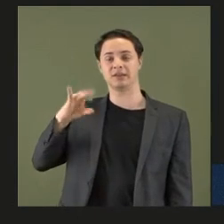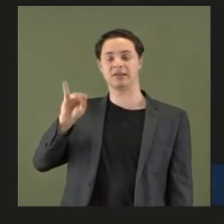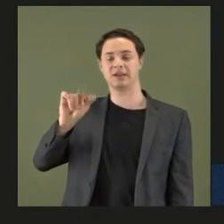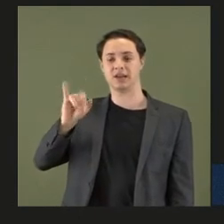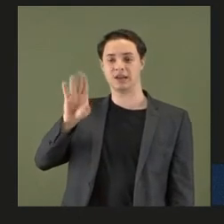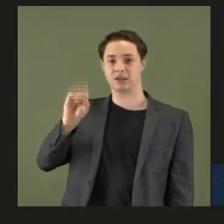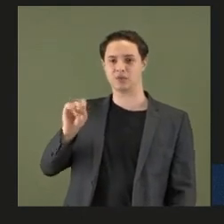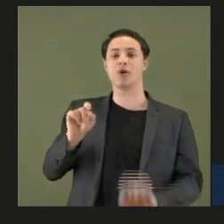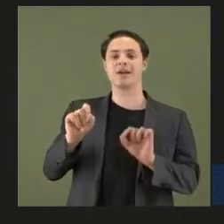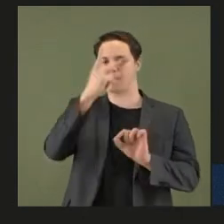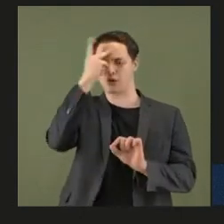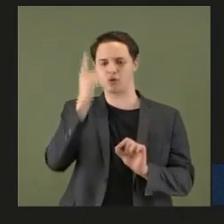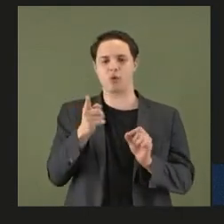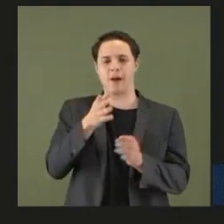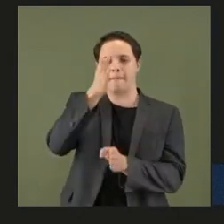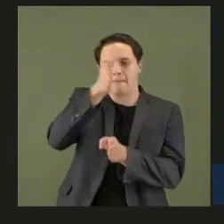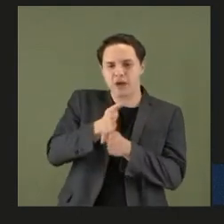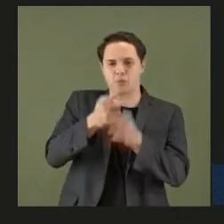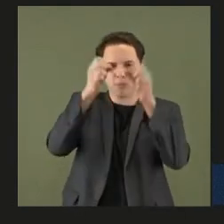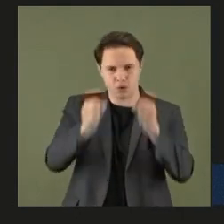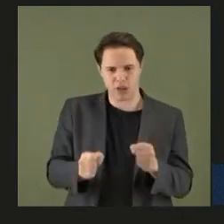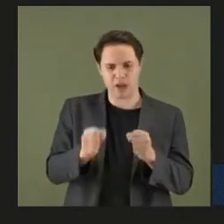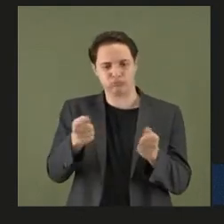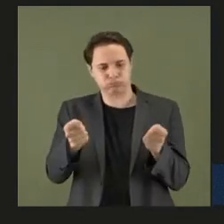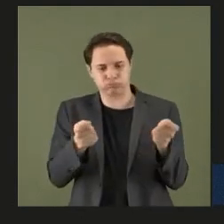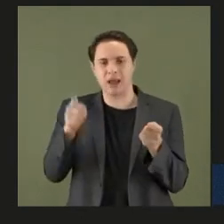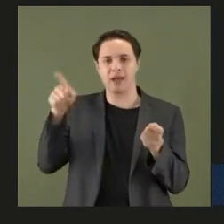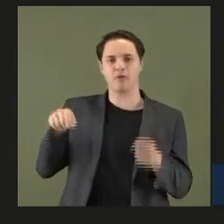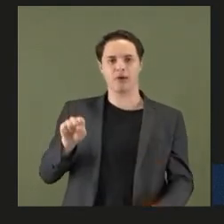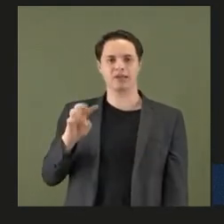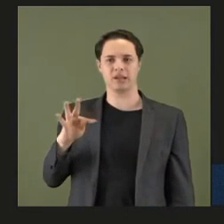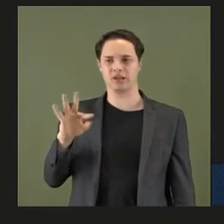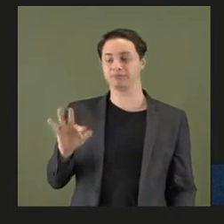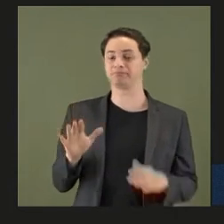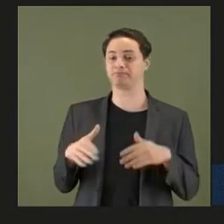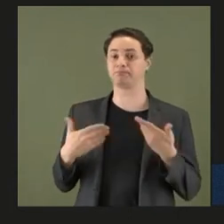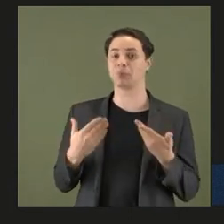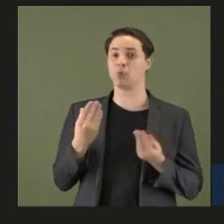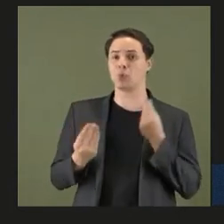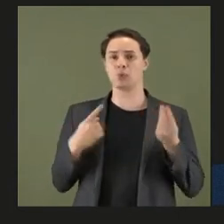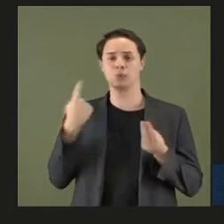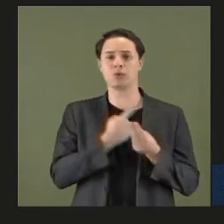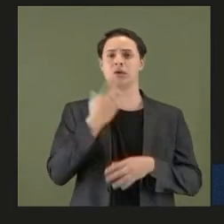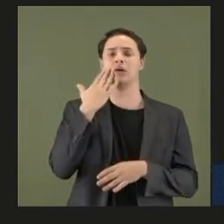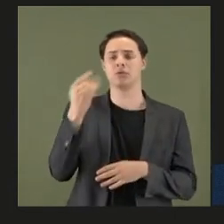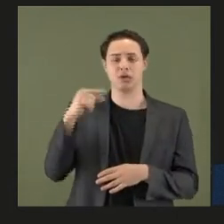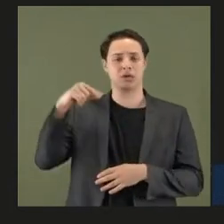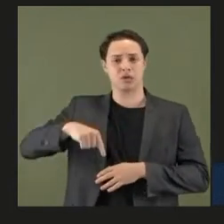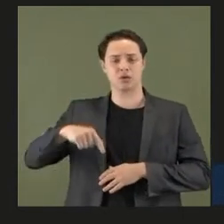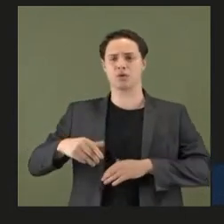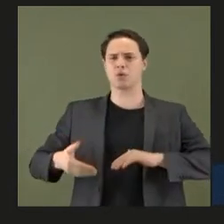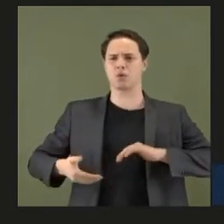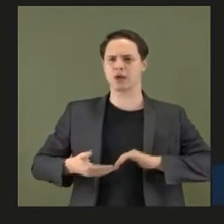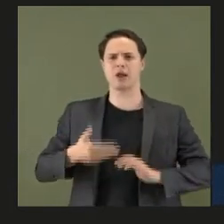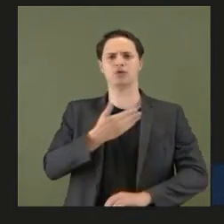STF. Fecho aspas. Uma aberração, senhor presidente, consentida tanto por todos nós, Congresso Nacional, quanto